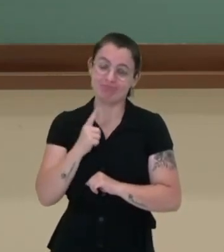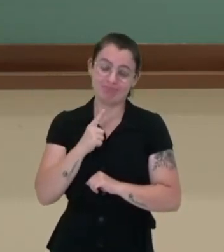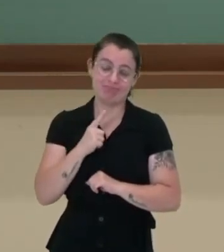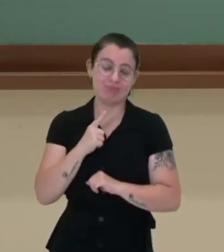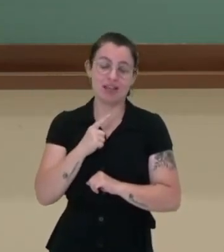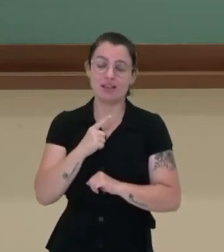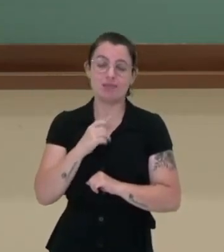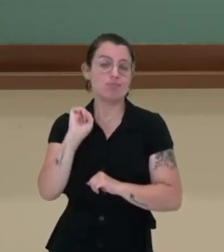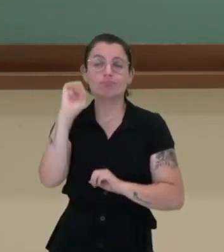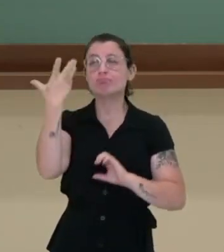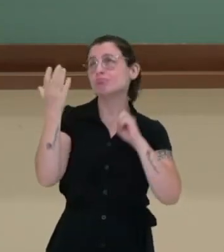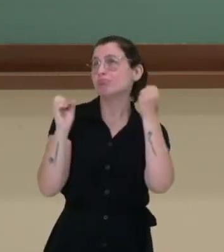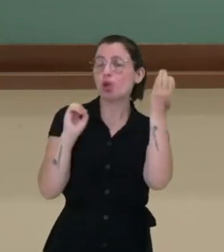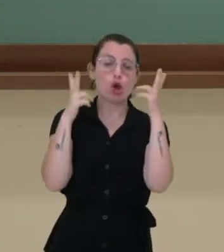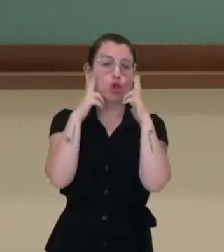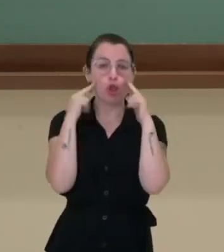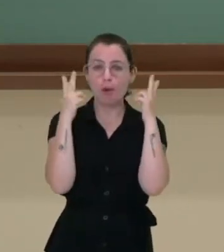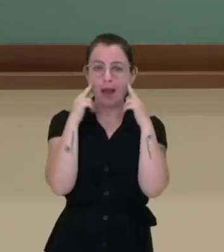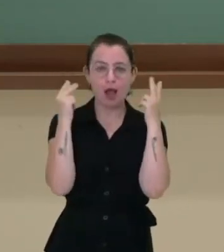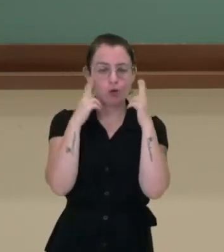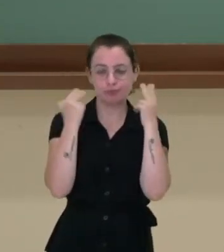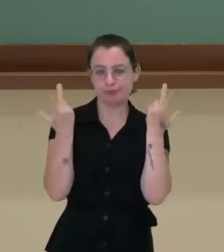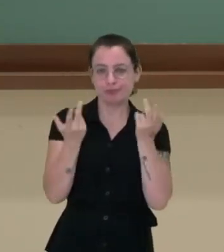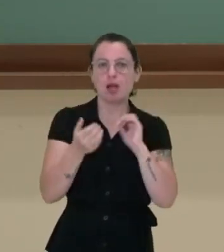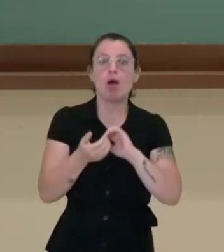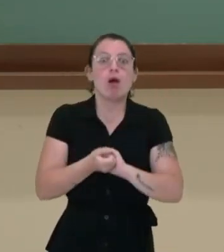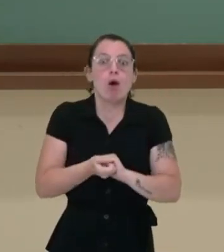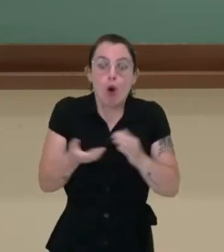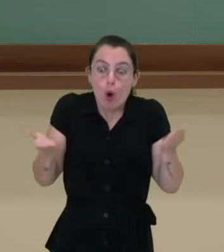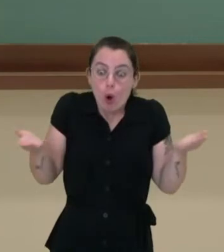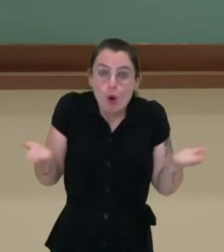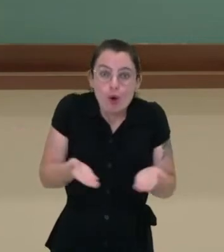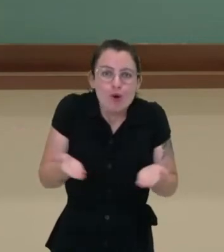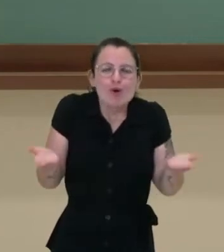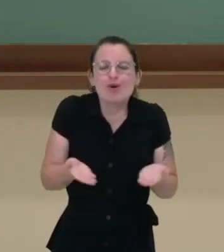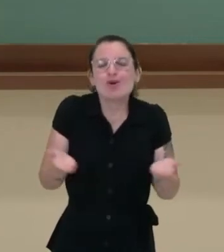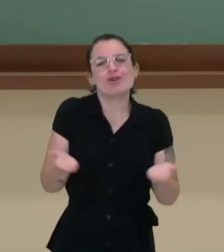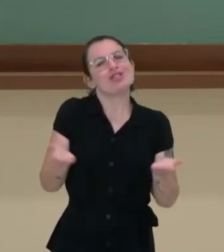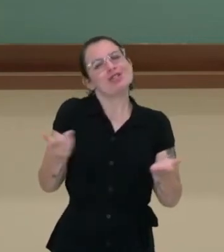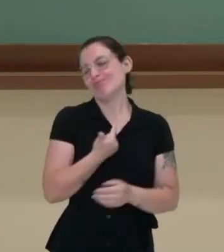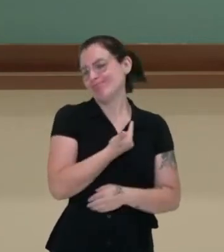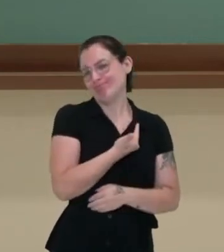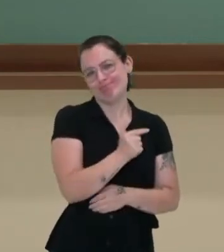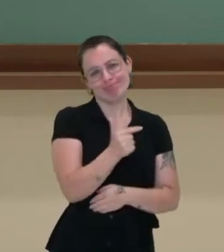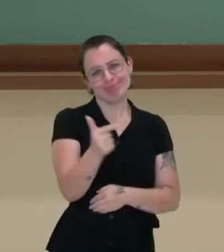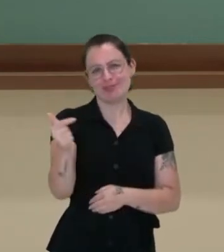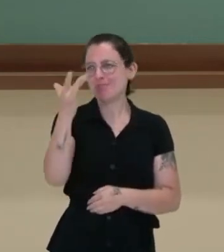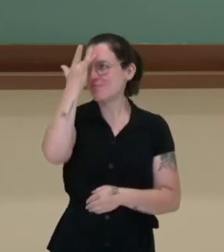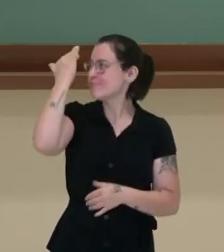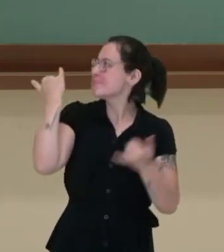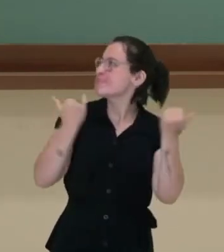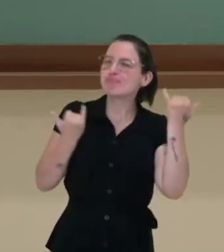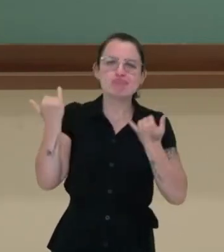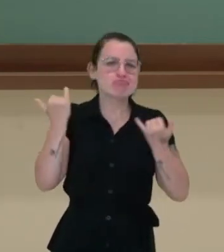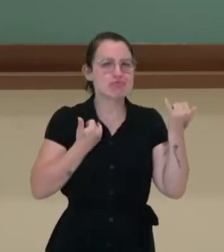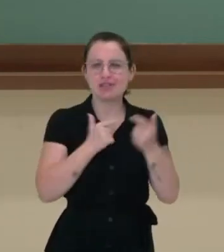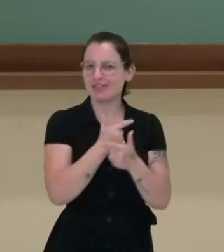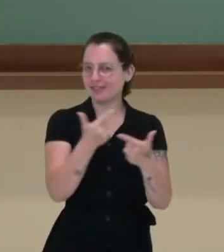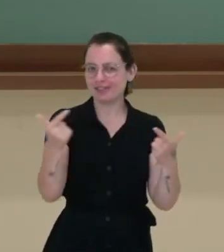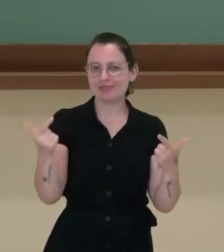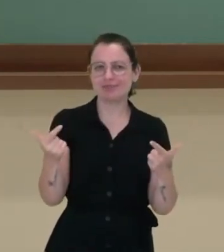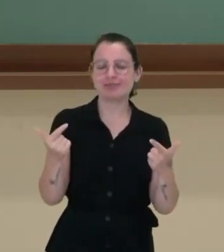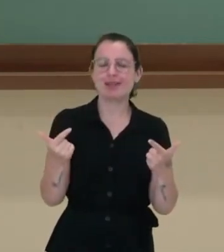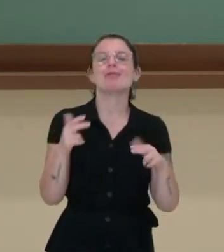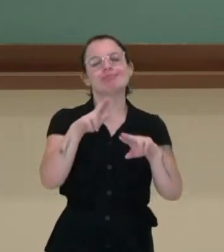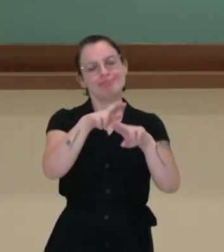corriqueira. Normalmente as pessoas tinham. Hoje já não ouvimos tantos casos. Graças a